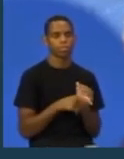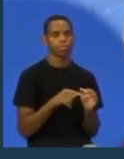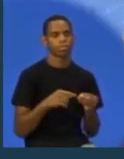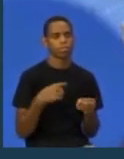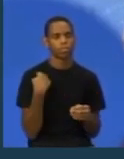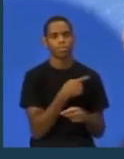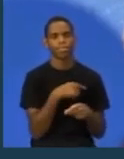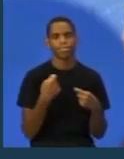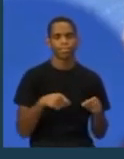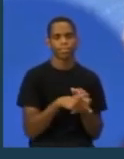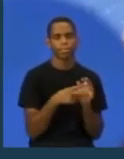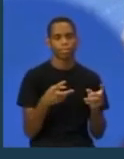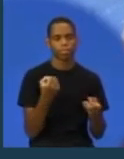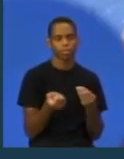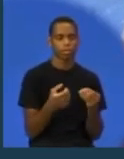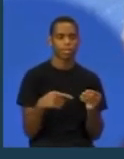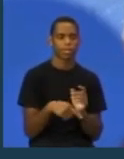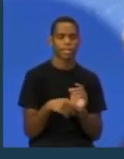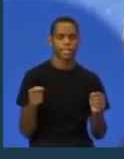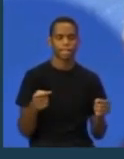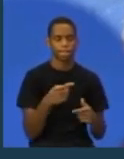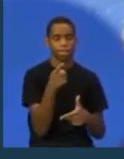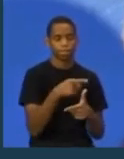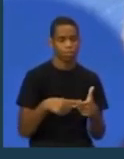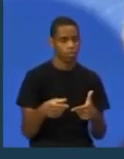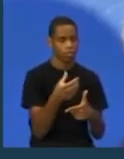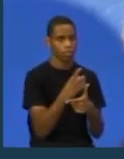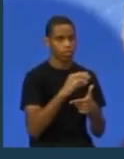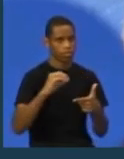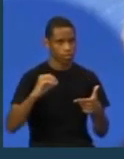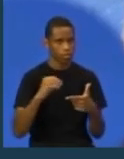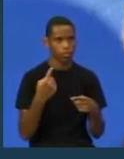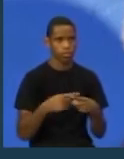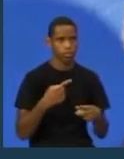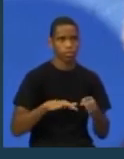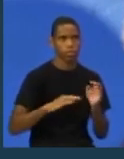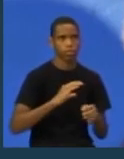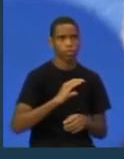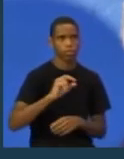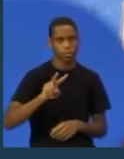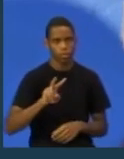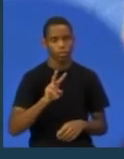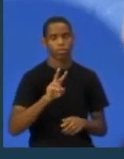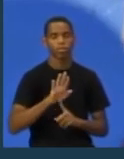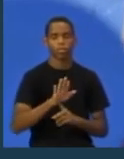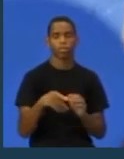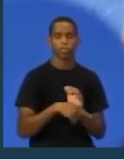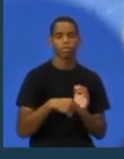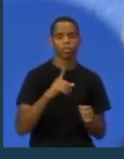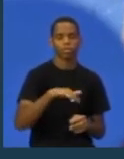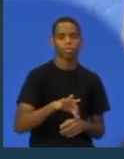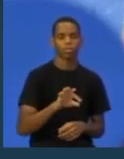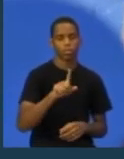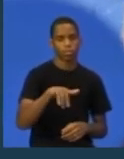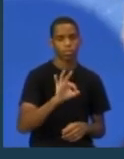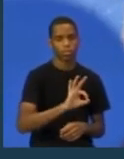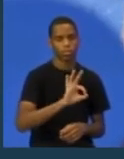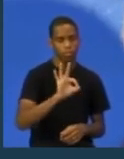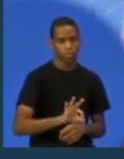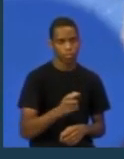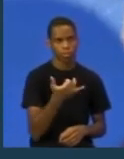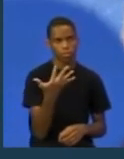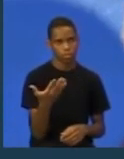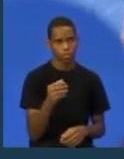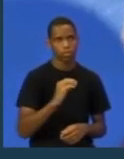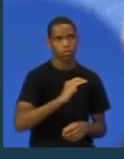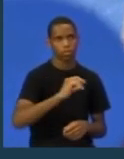nós precisamos multiplicar esse índice por 100, porque o coeficiente de variação é sempre expresso como um percentual. O